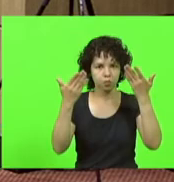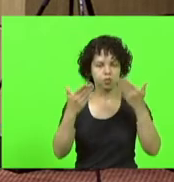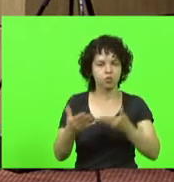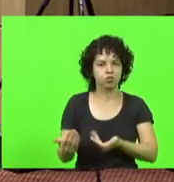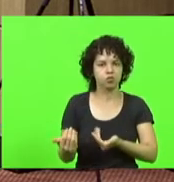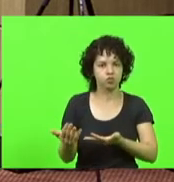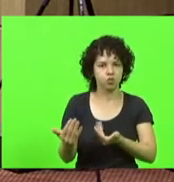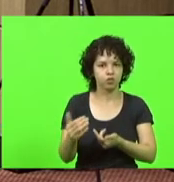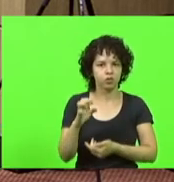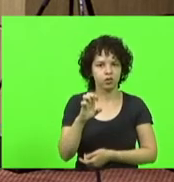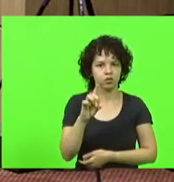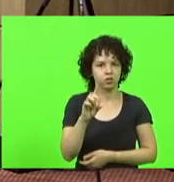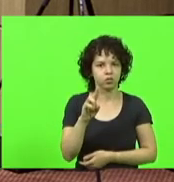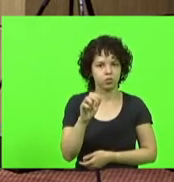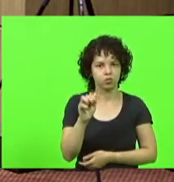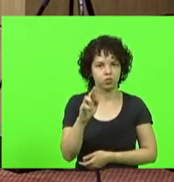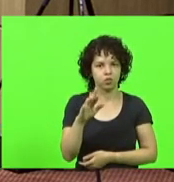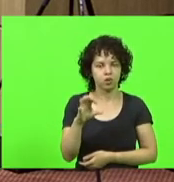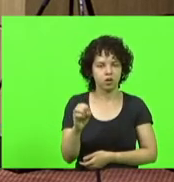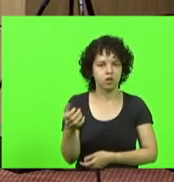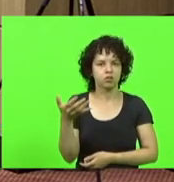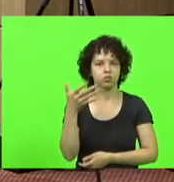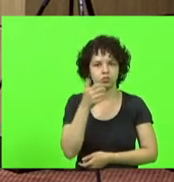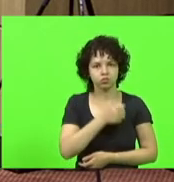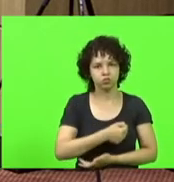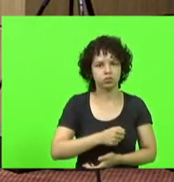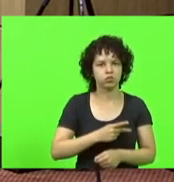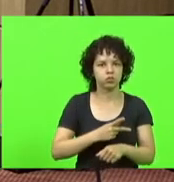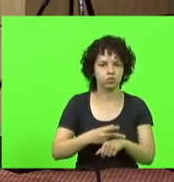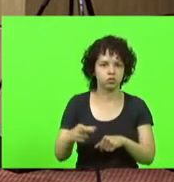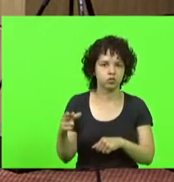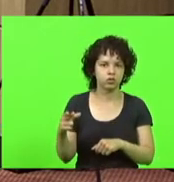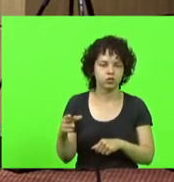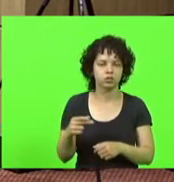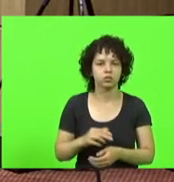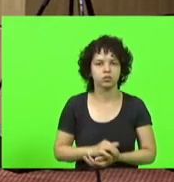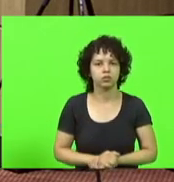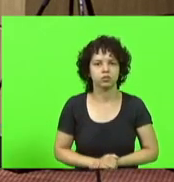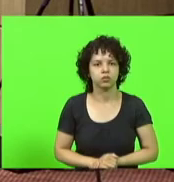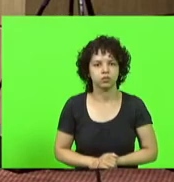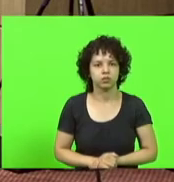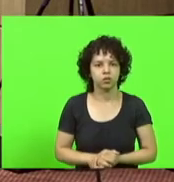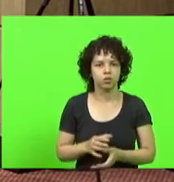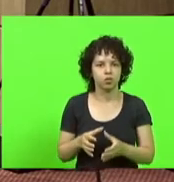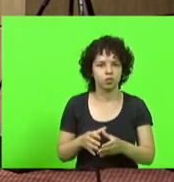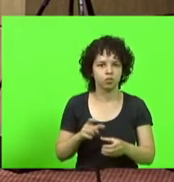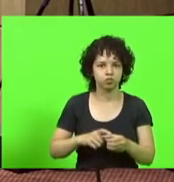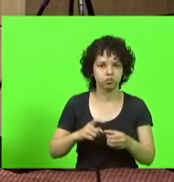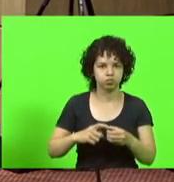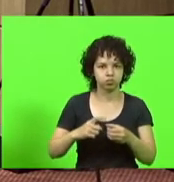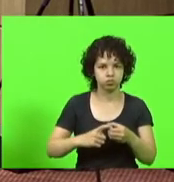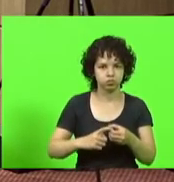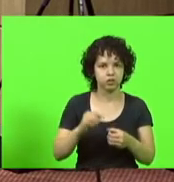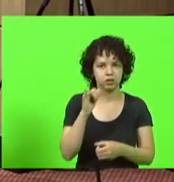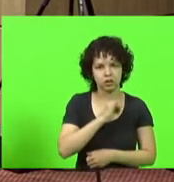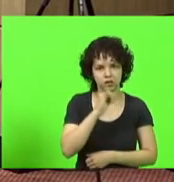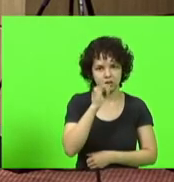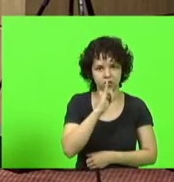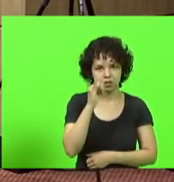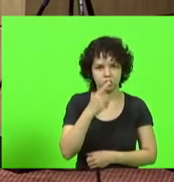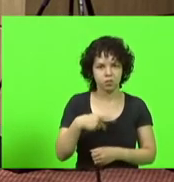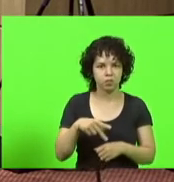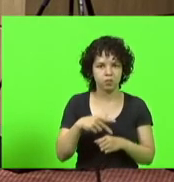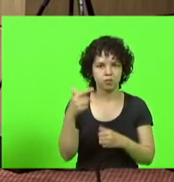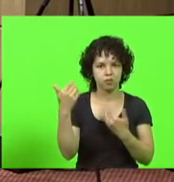Bonetti por sua vitória na eleição para compor comitês de italianos no exterior, em discussão. Não havendo quem queira discutir,